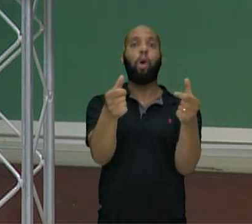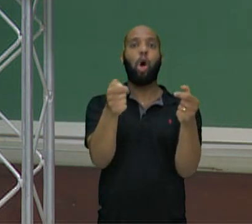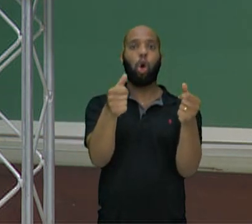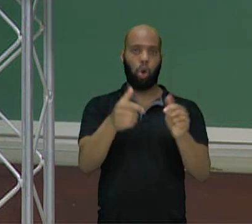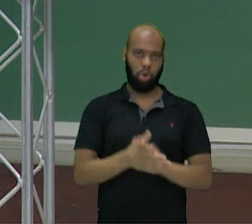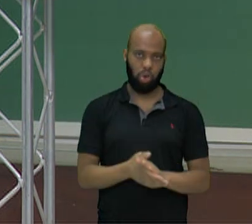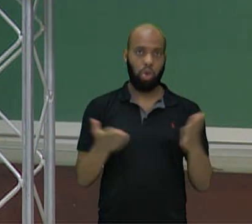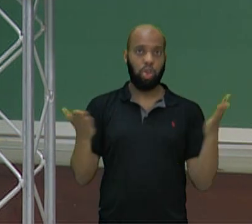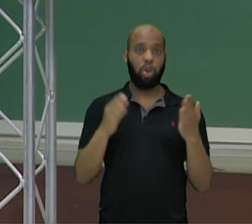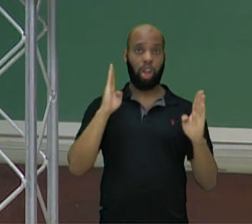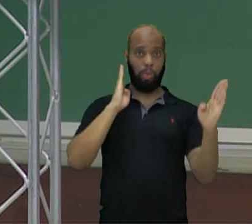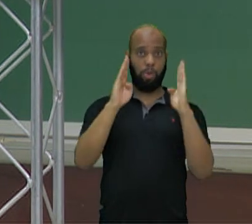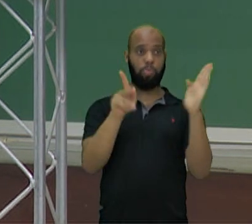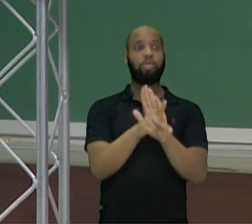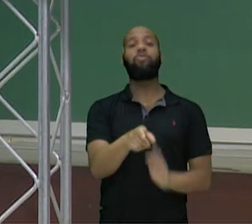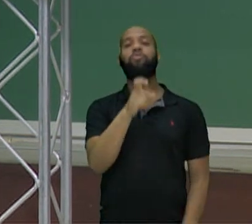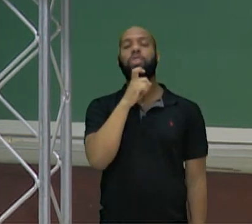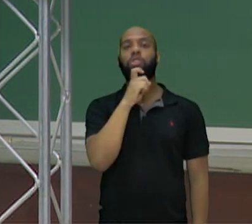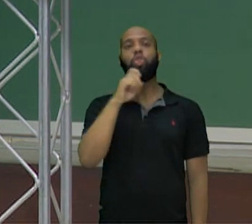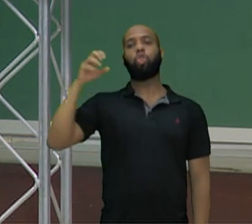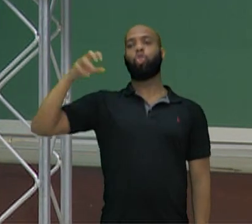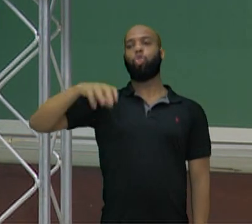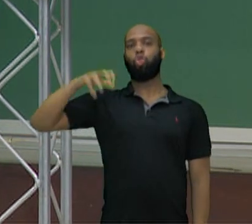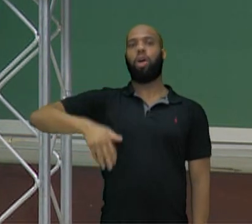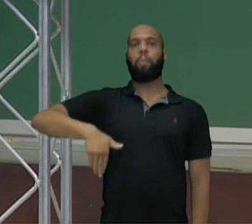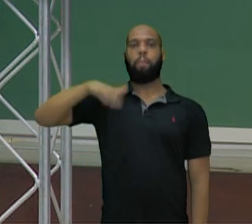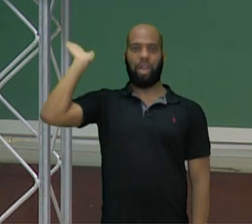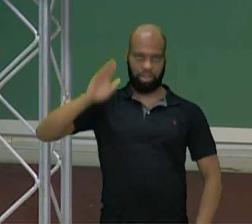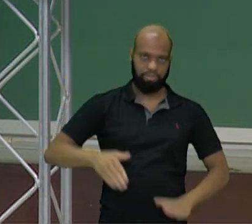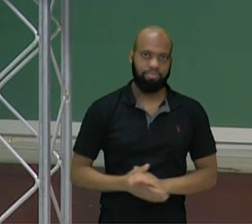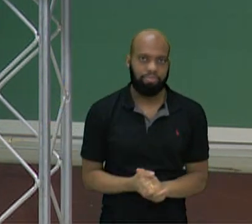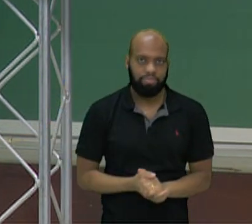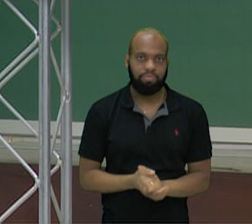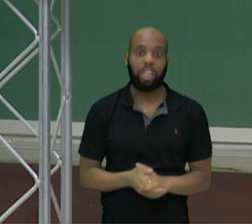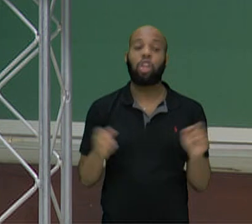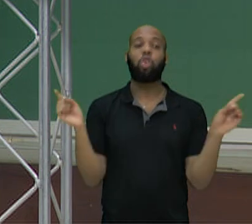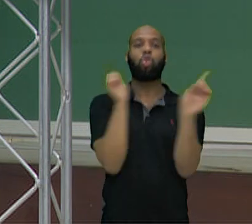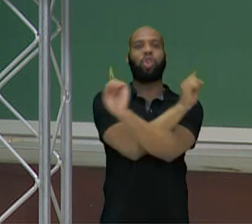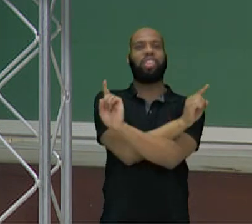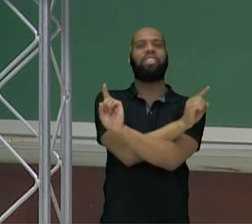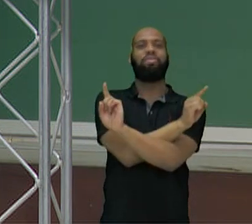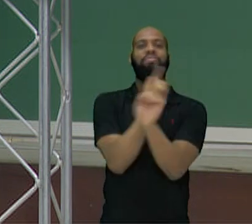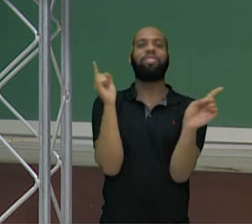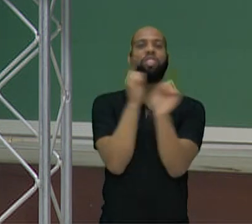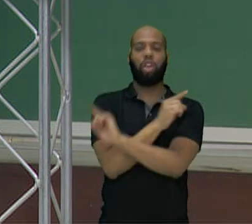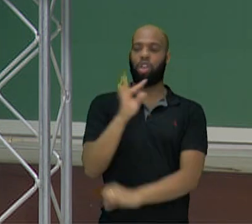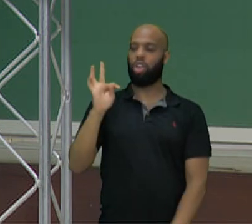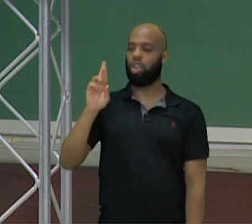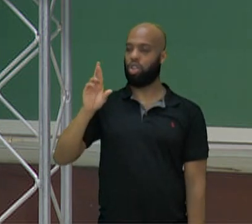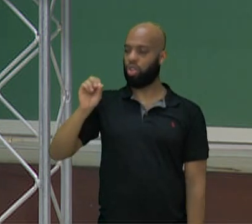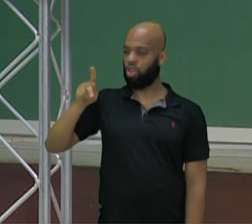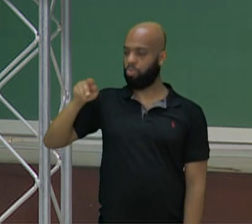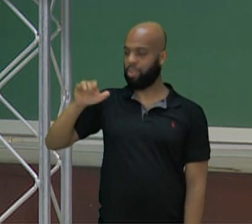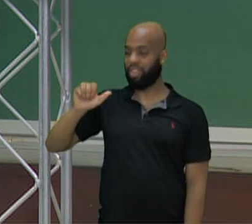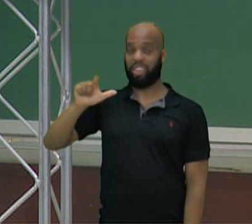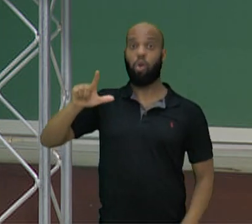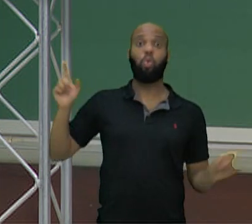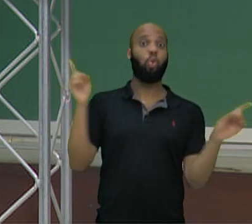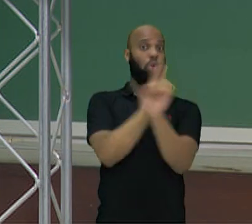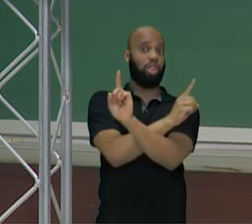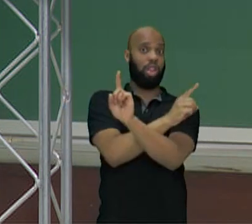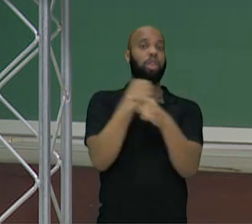no período de inverno, sim, é que chove bastante. Ao contrário do clima tropical, por exemplo. No